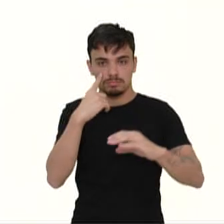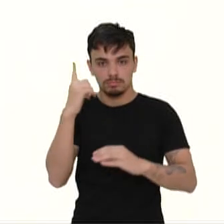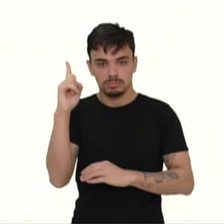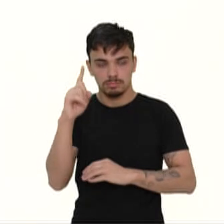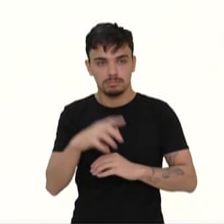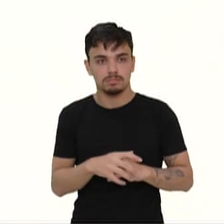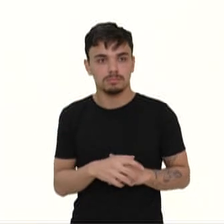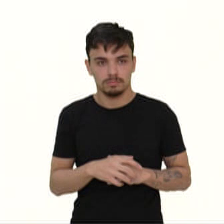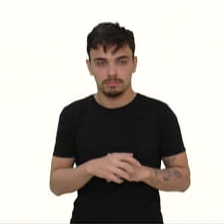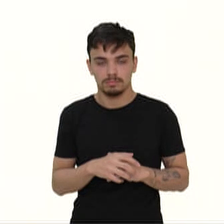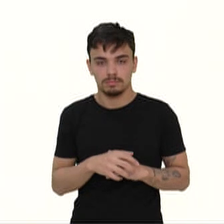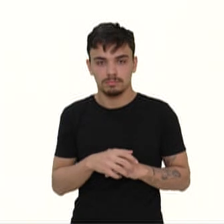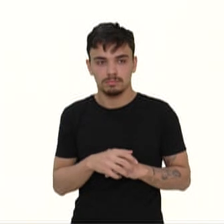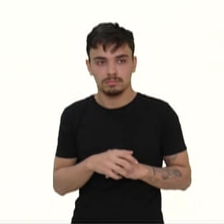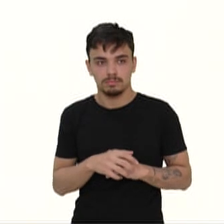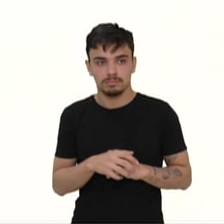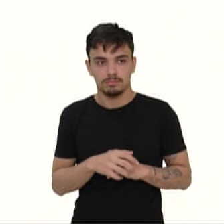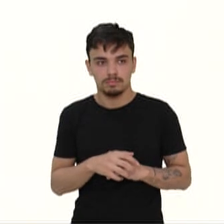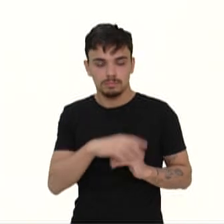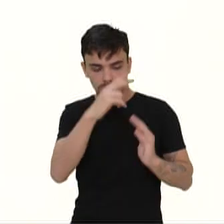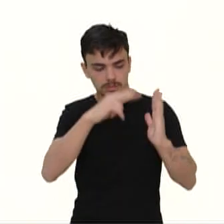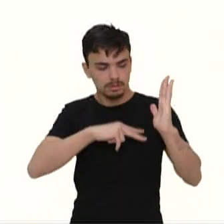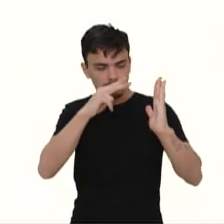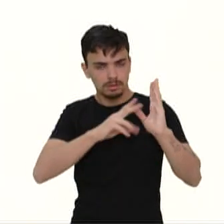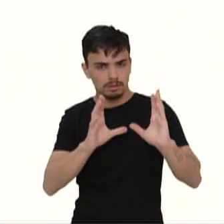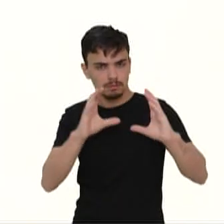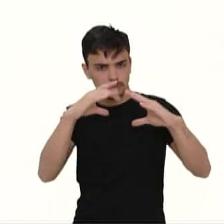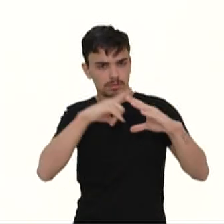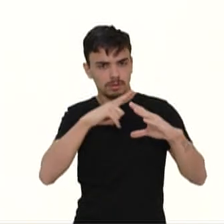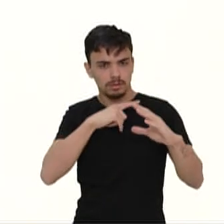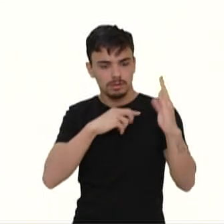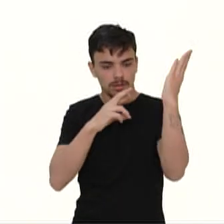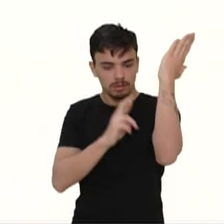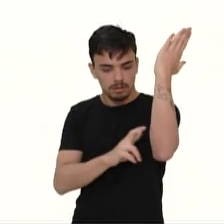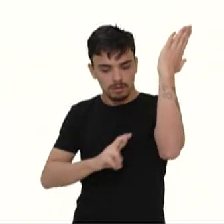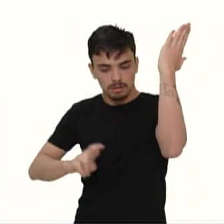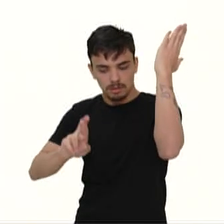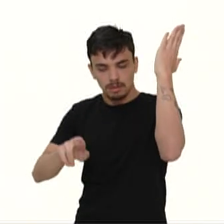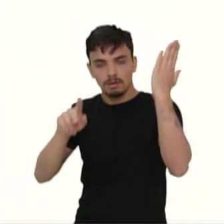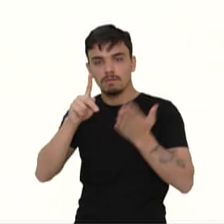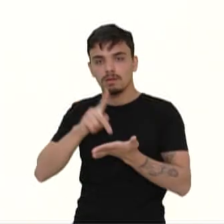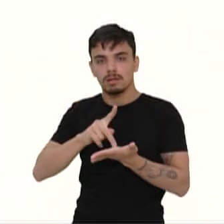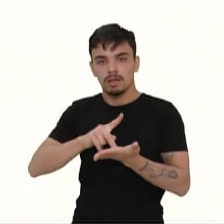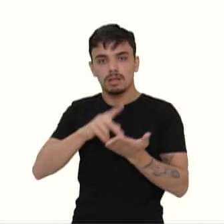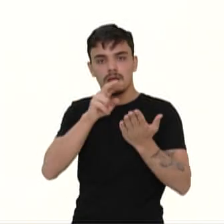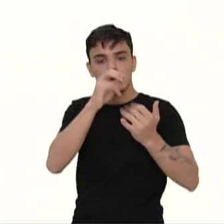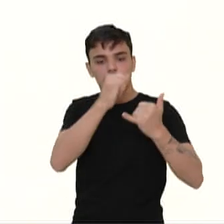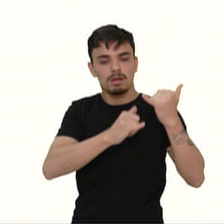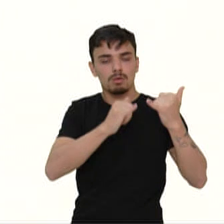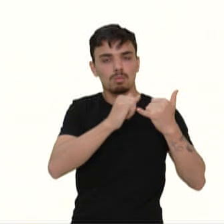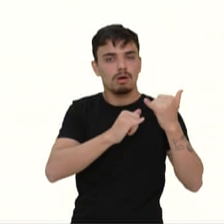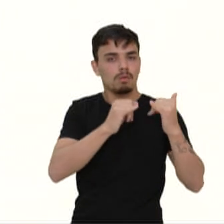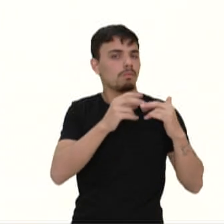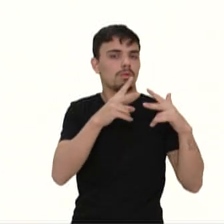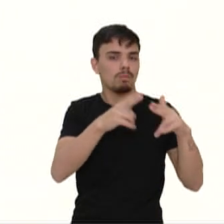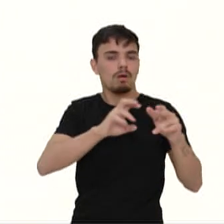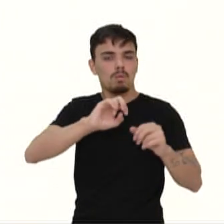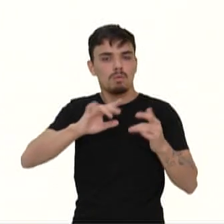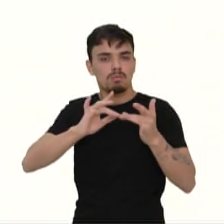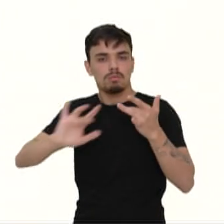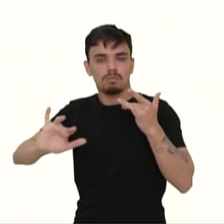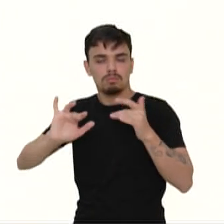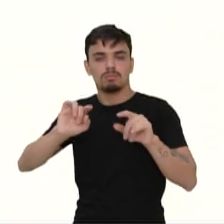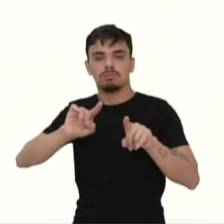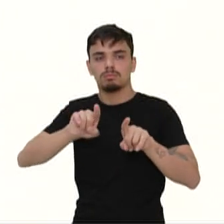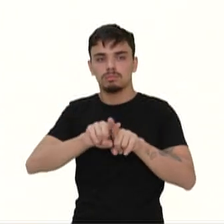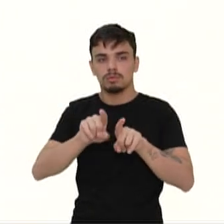ax² mais bx mais c. Analise se essa função possui raízes reais, se elas são iguais ou distintas, né? E se a concavidade da parábola